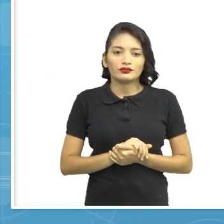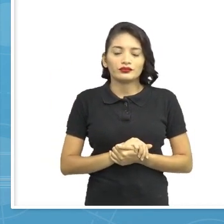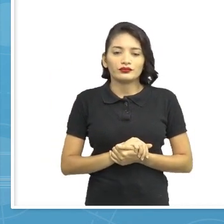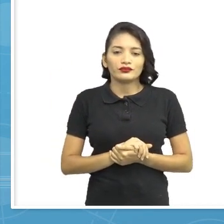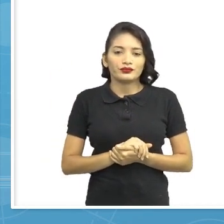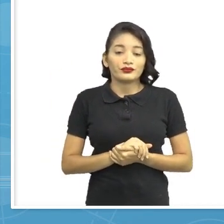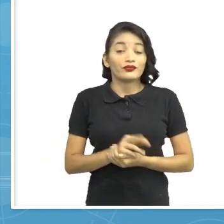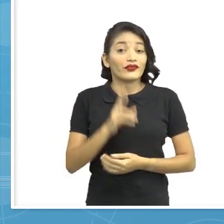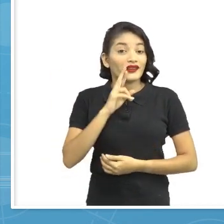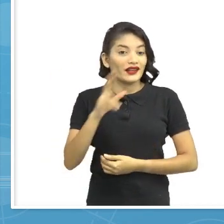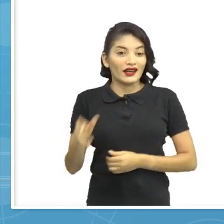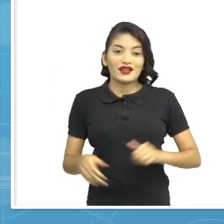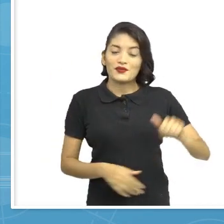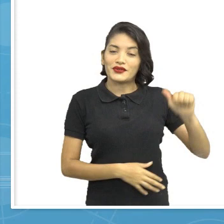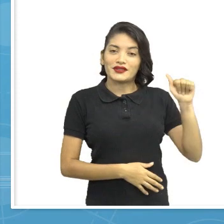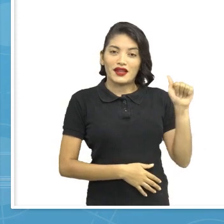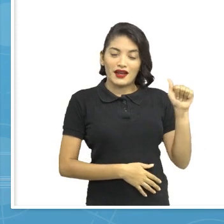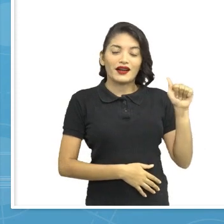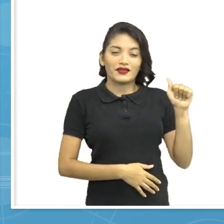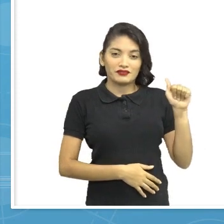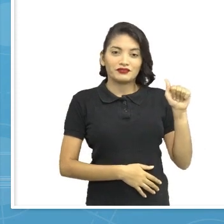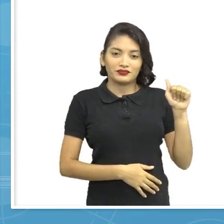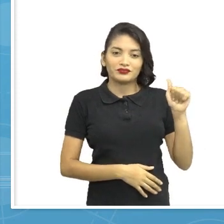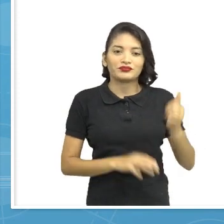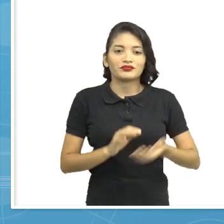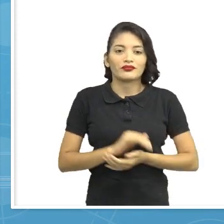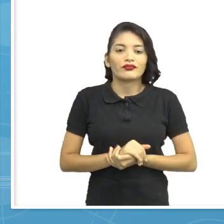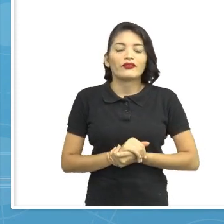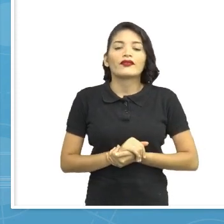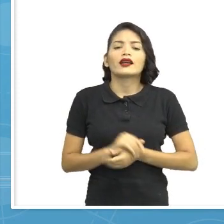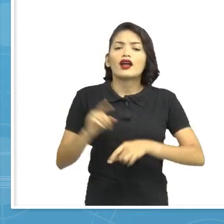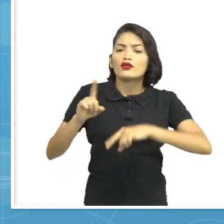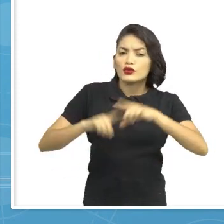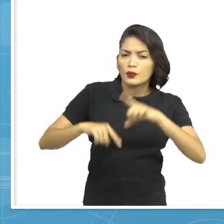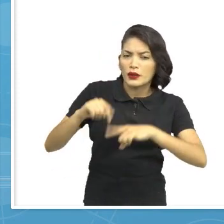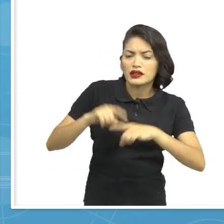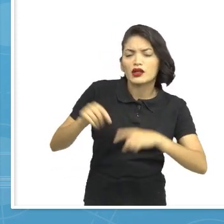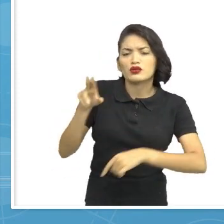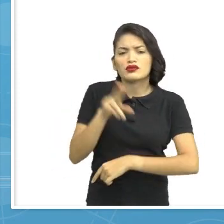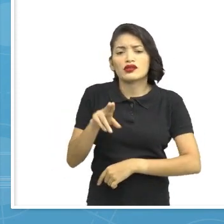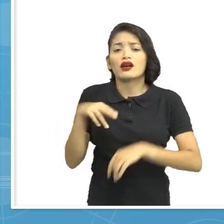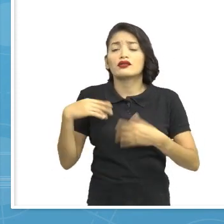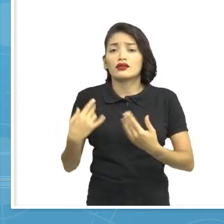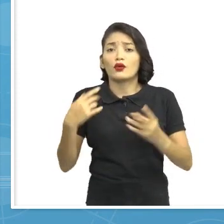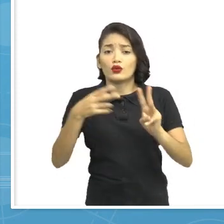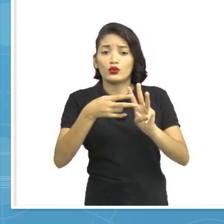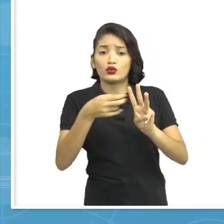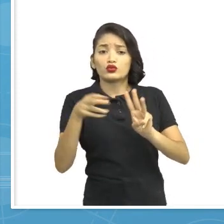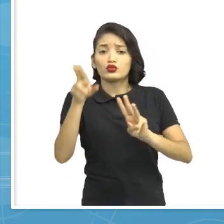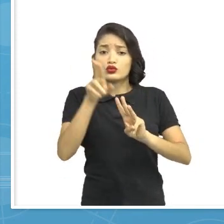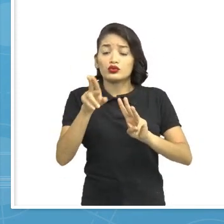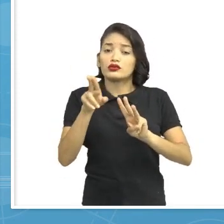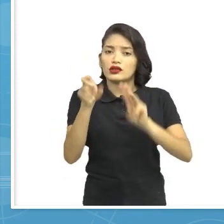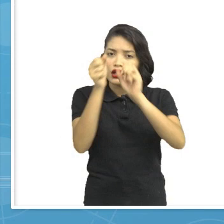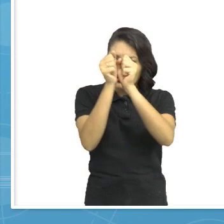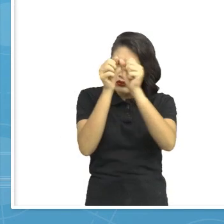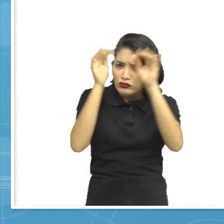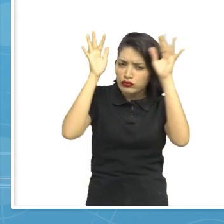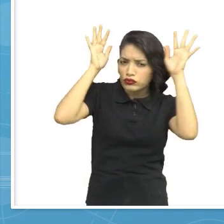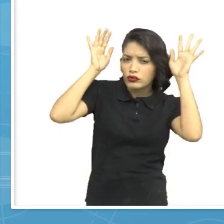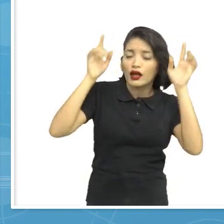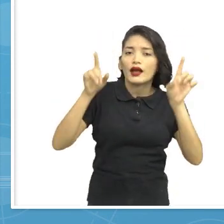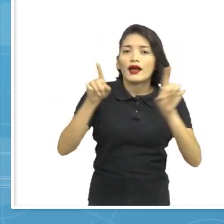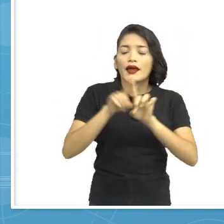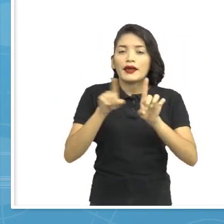É a alternativa A. Em seus adereços, os índios utilizavam penas e